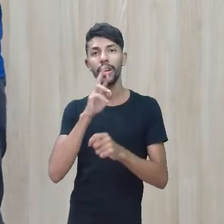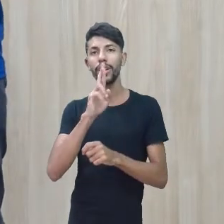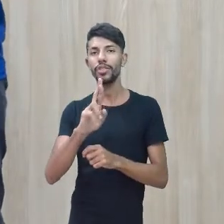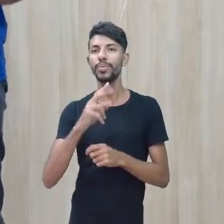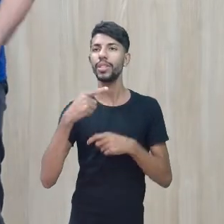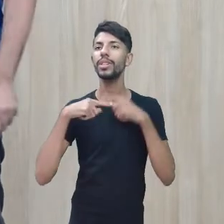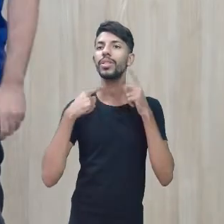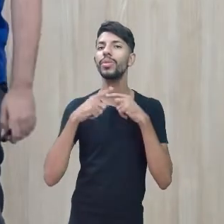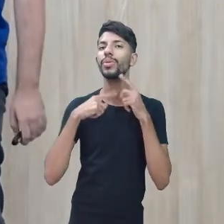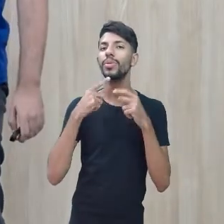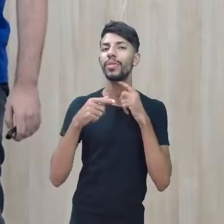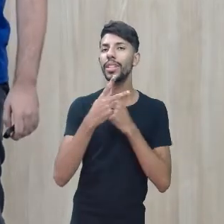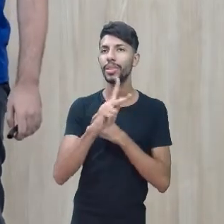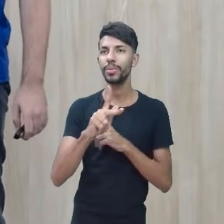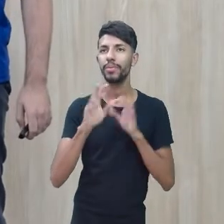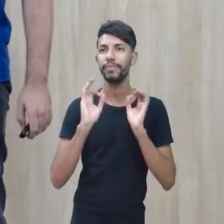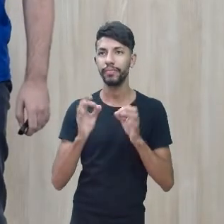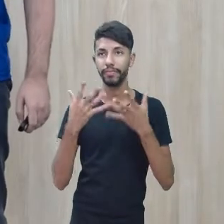Vamos embora.